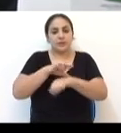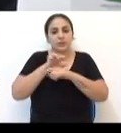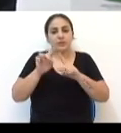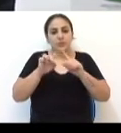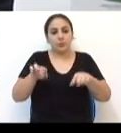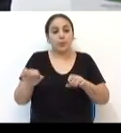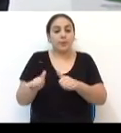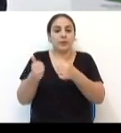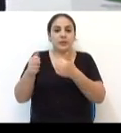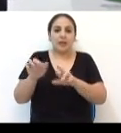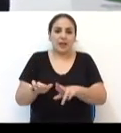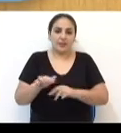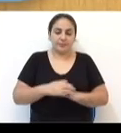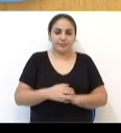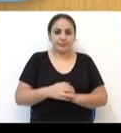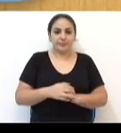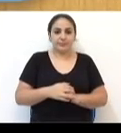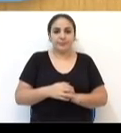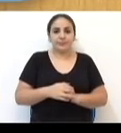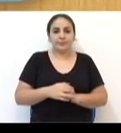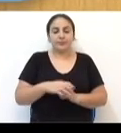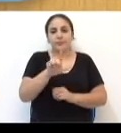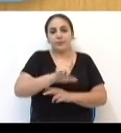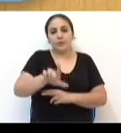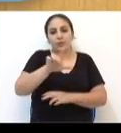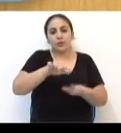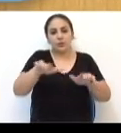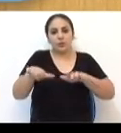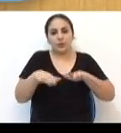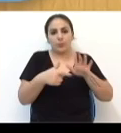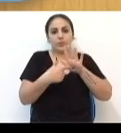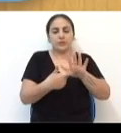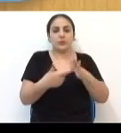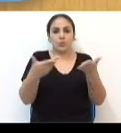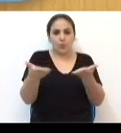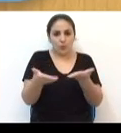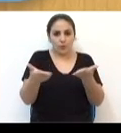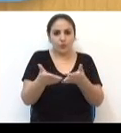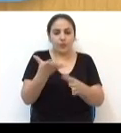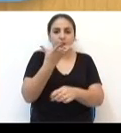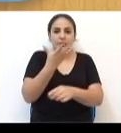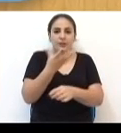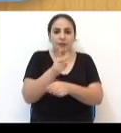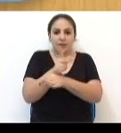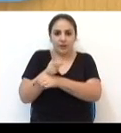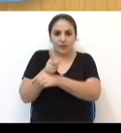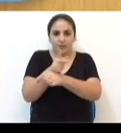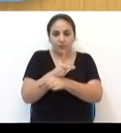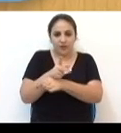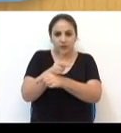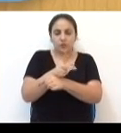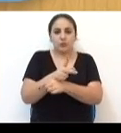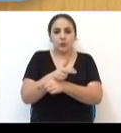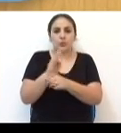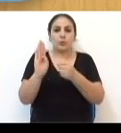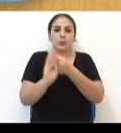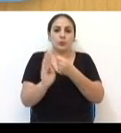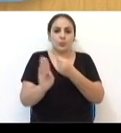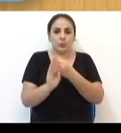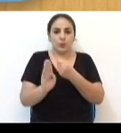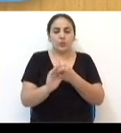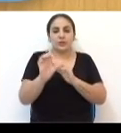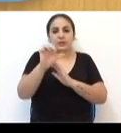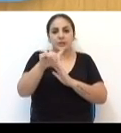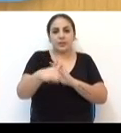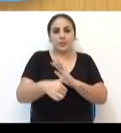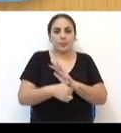melhoria nesse segmento. O Literatura Local, que será exibido hoje, foi gravado no Bourbon Shopping durante a